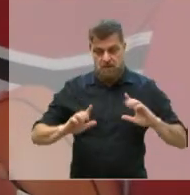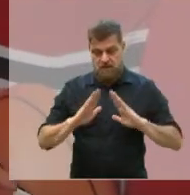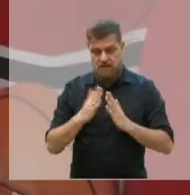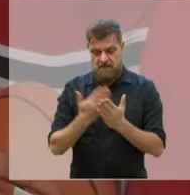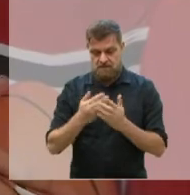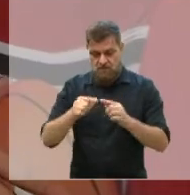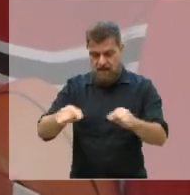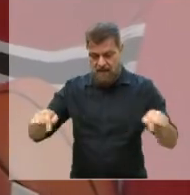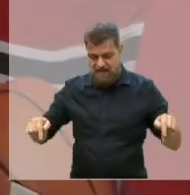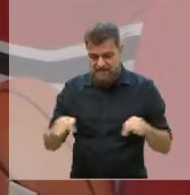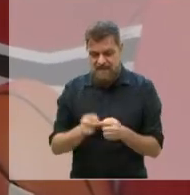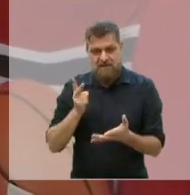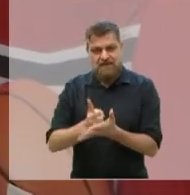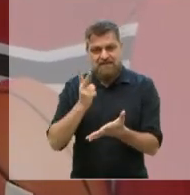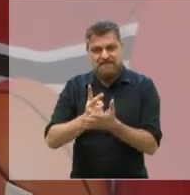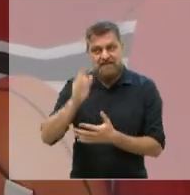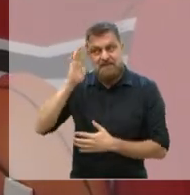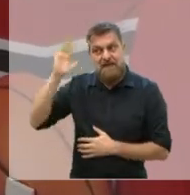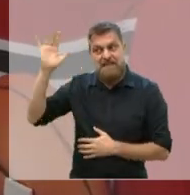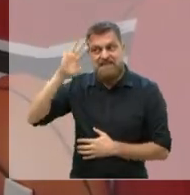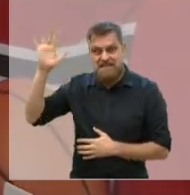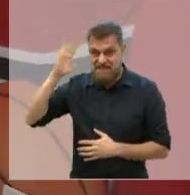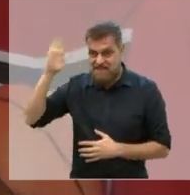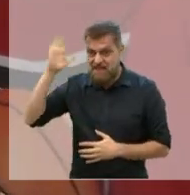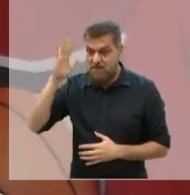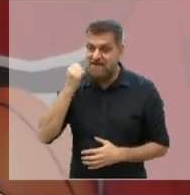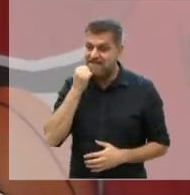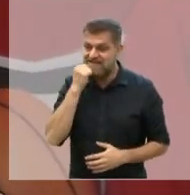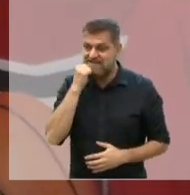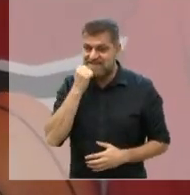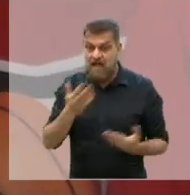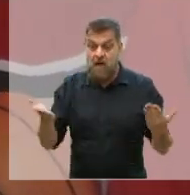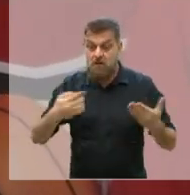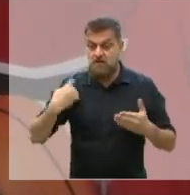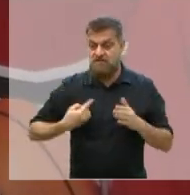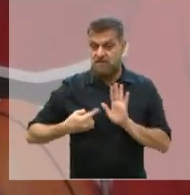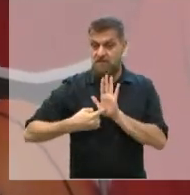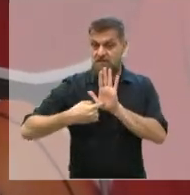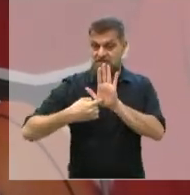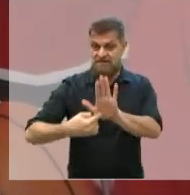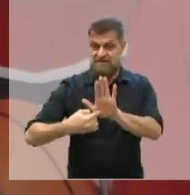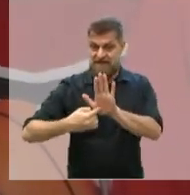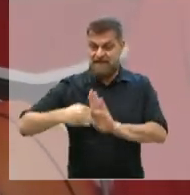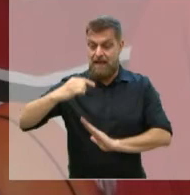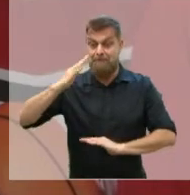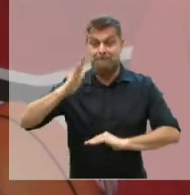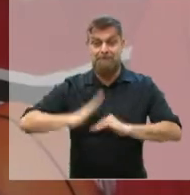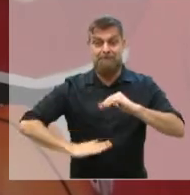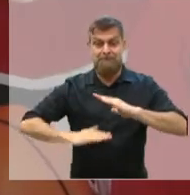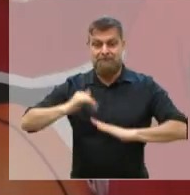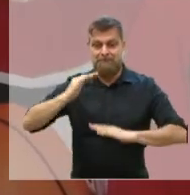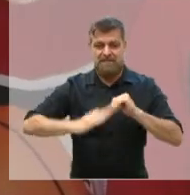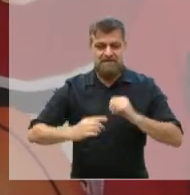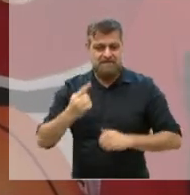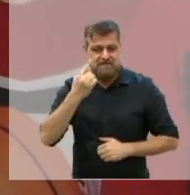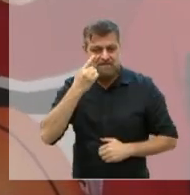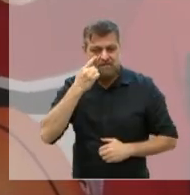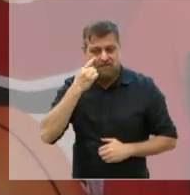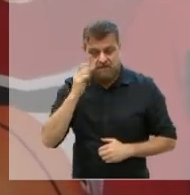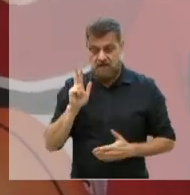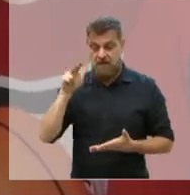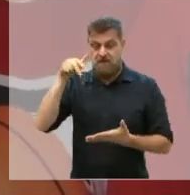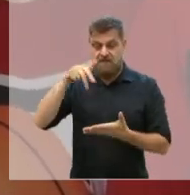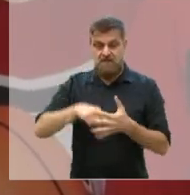sala de aula sempre fala de ciências, né? Falava, porque hoje a gente vai mostrar tudo na prática. É que nós estamos